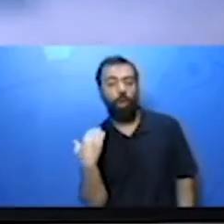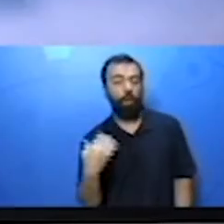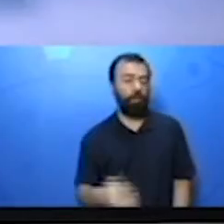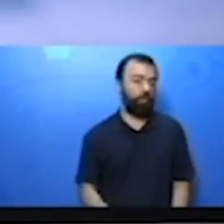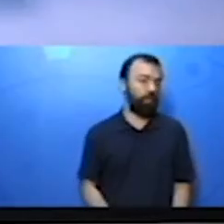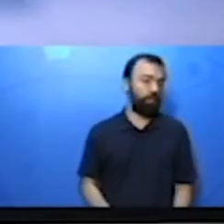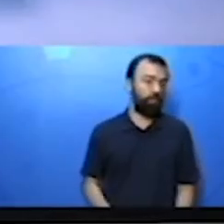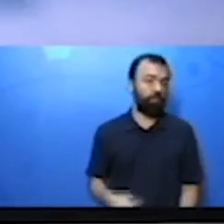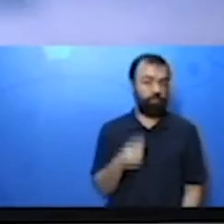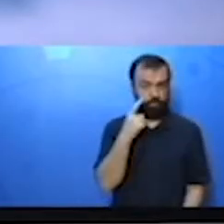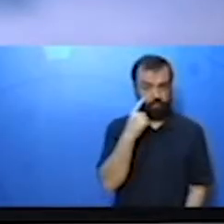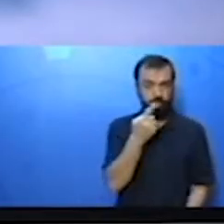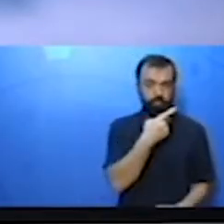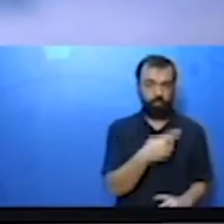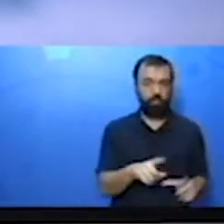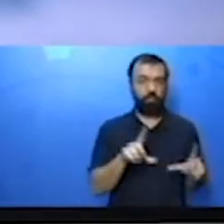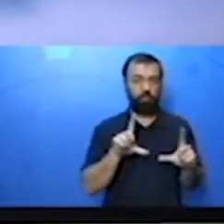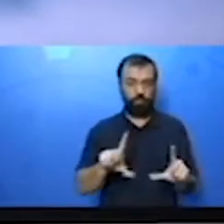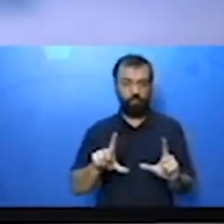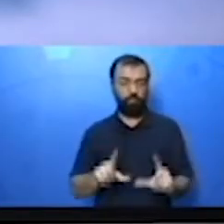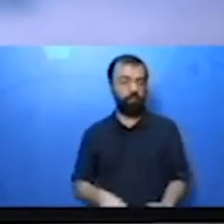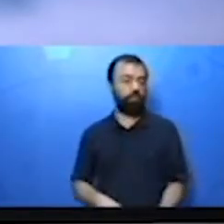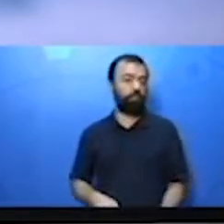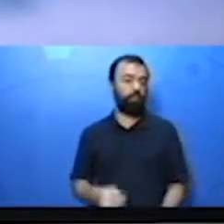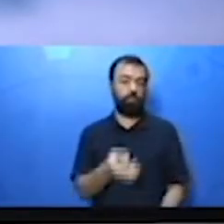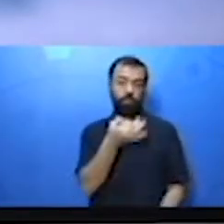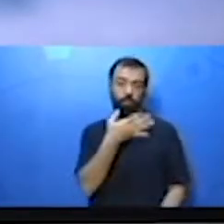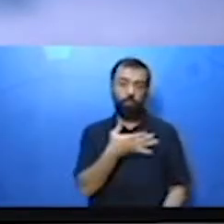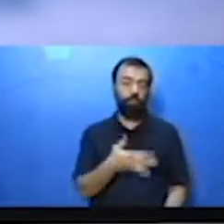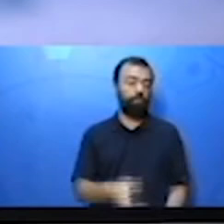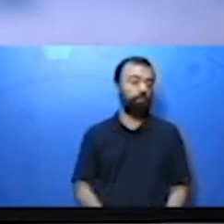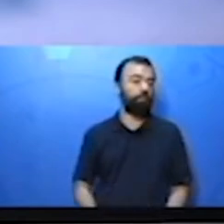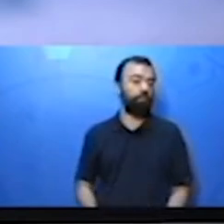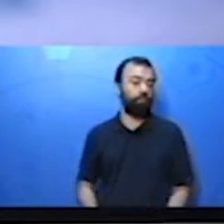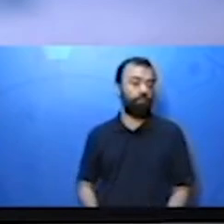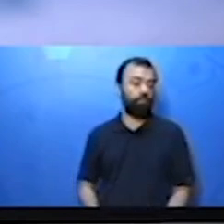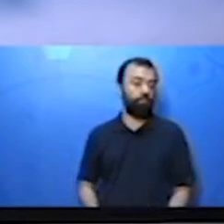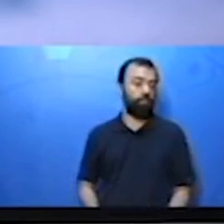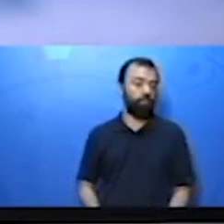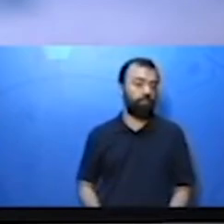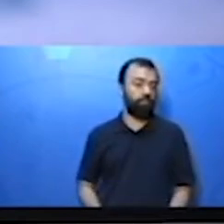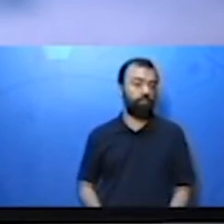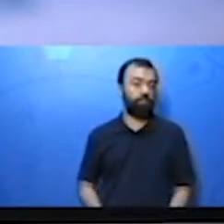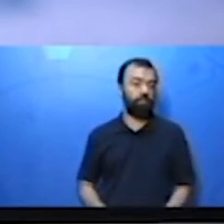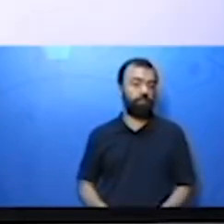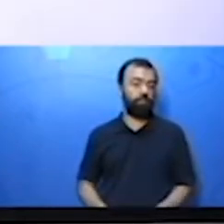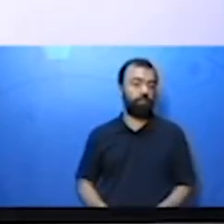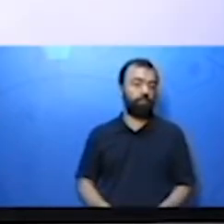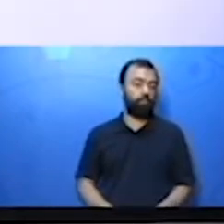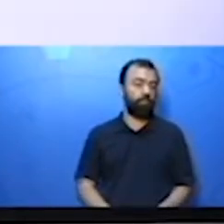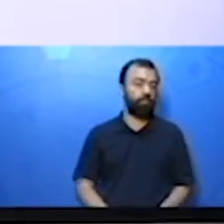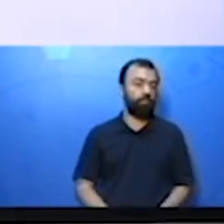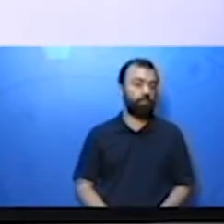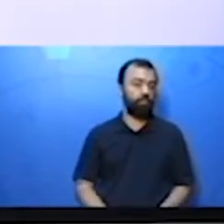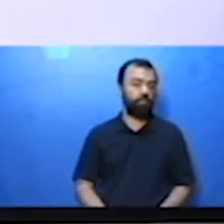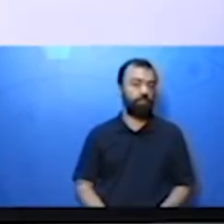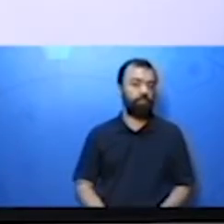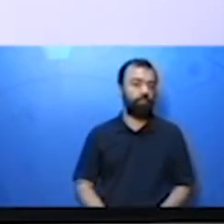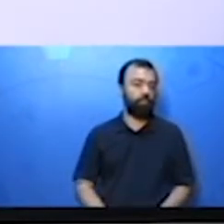Aqui nós temos a figura, né, de uma pessoa tomando um comprimido e já tem outro ali para ser tomado.